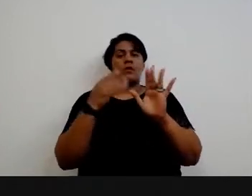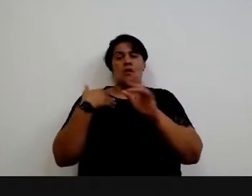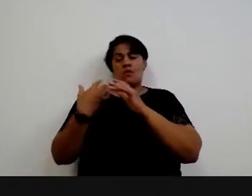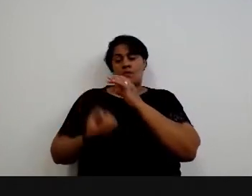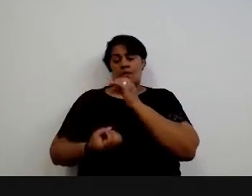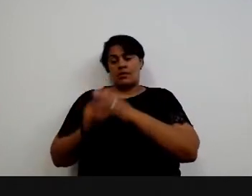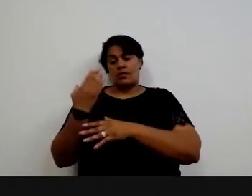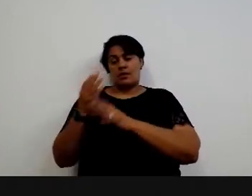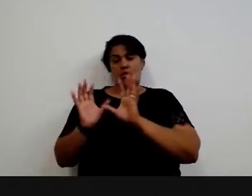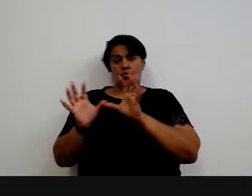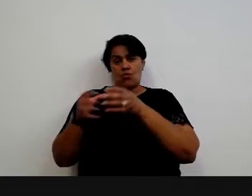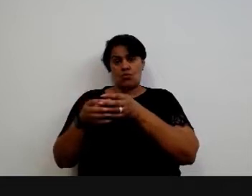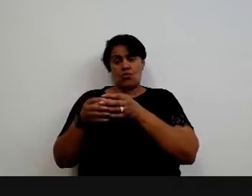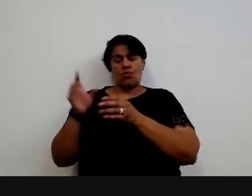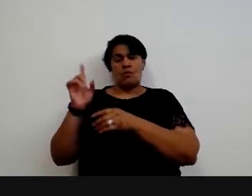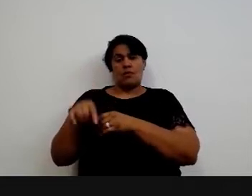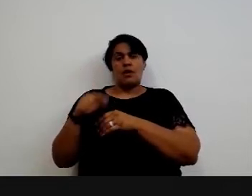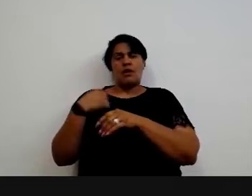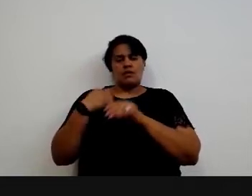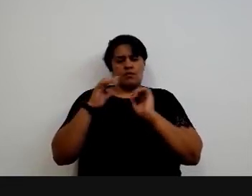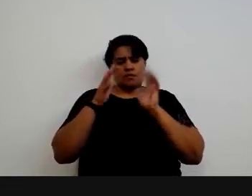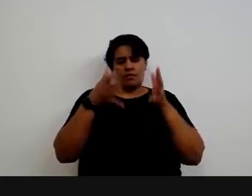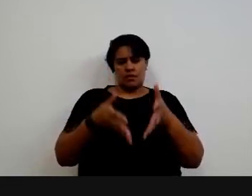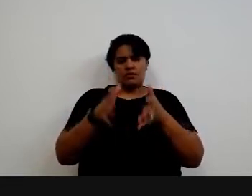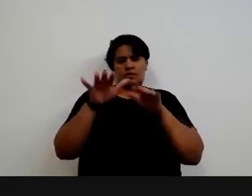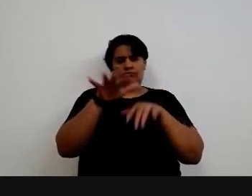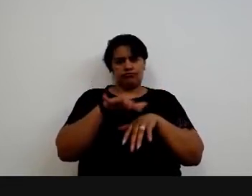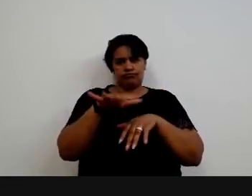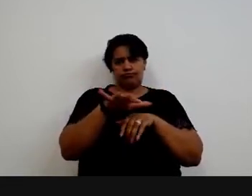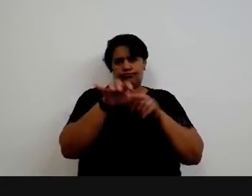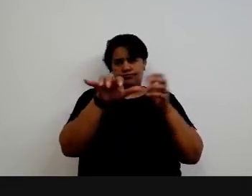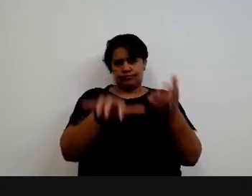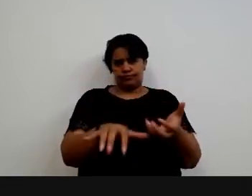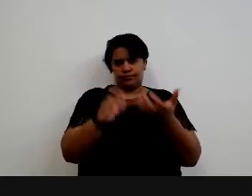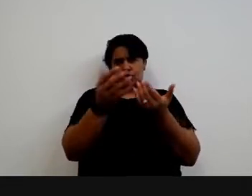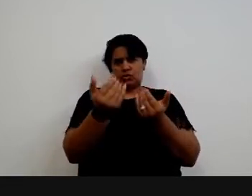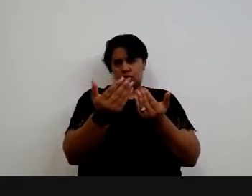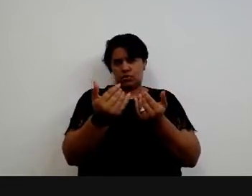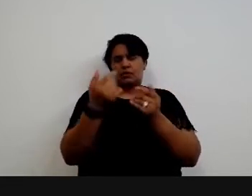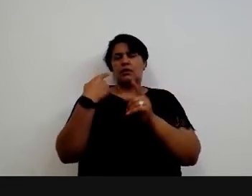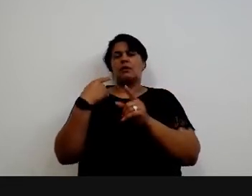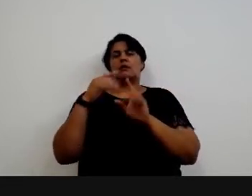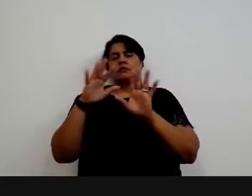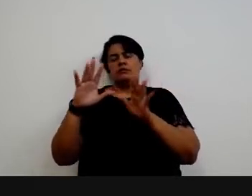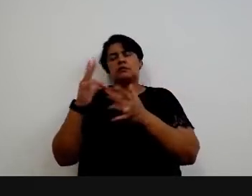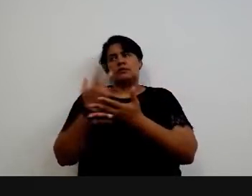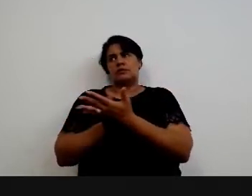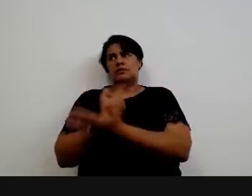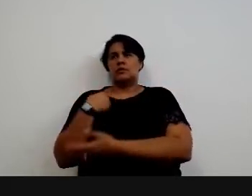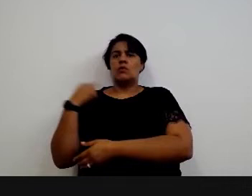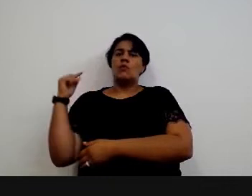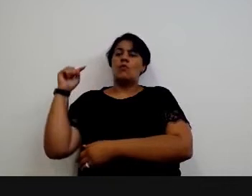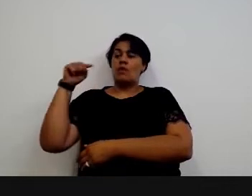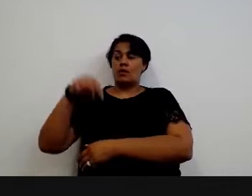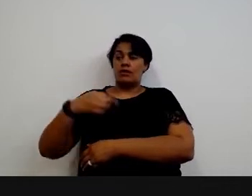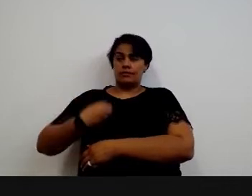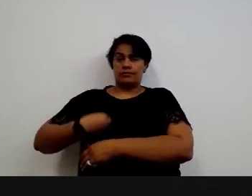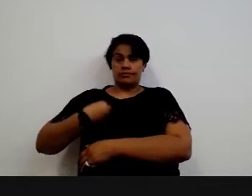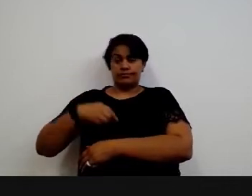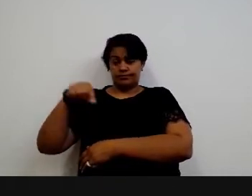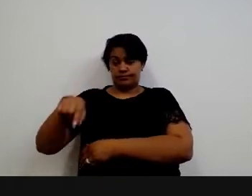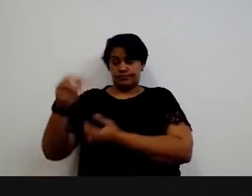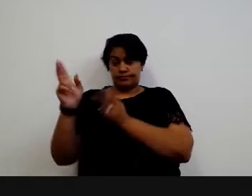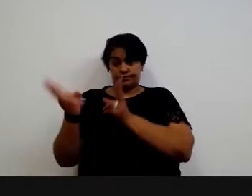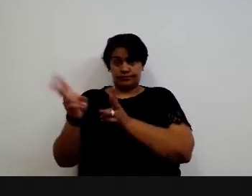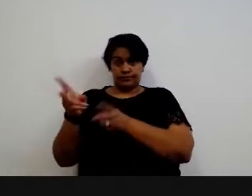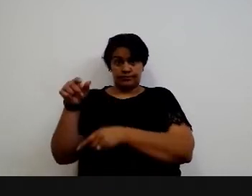após participar do Parlamento Jovem Brasileiro, porque aqui, nesse mesmo auditório, um certo dia da jornada